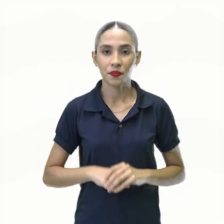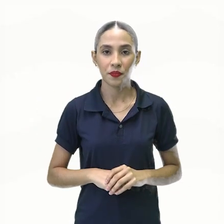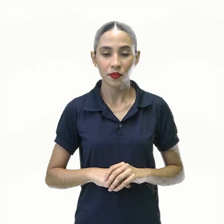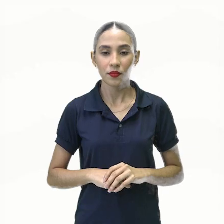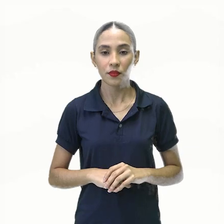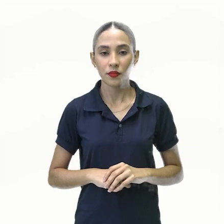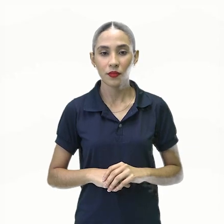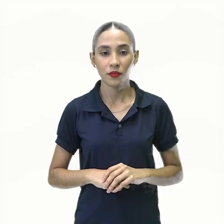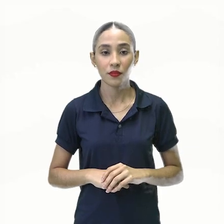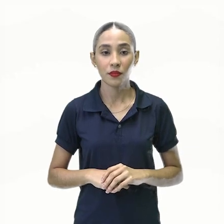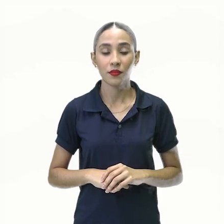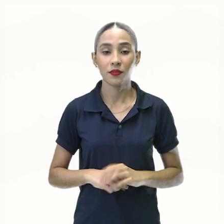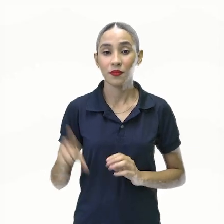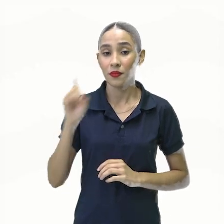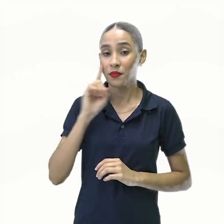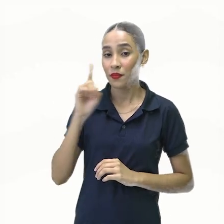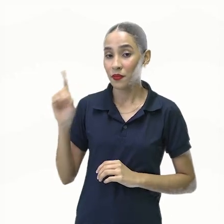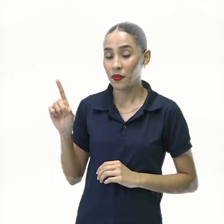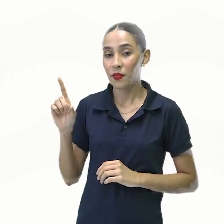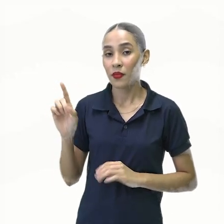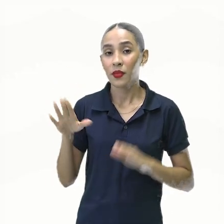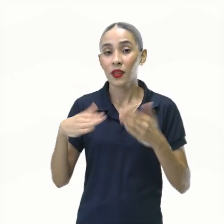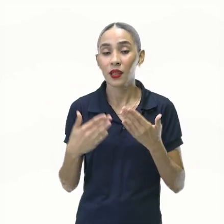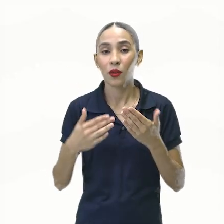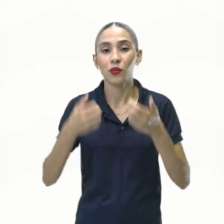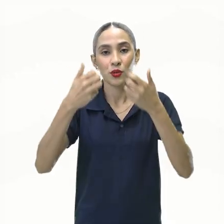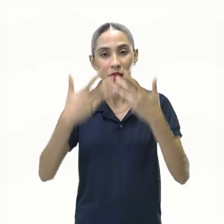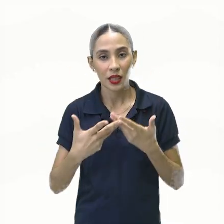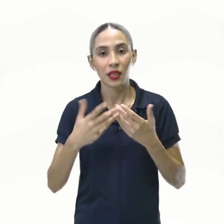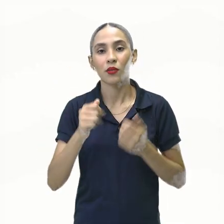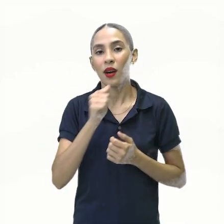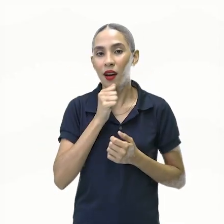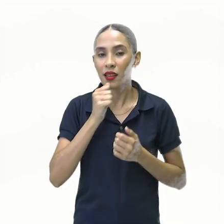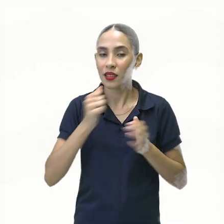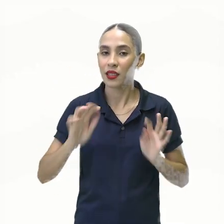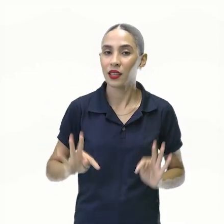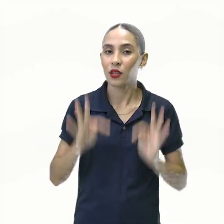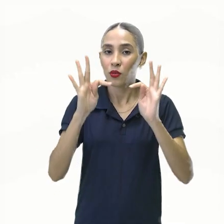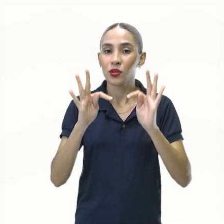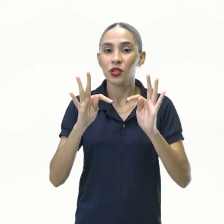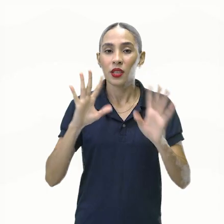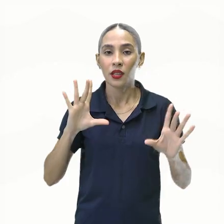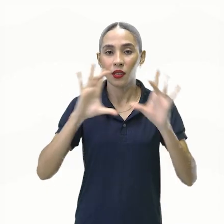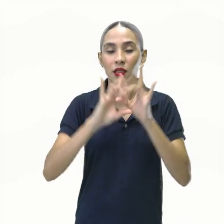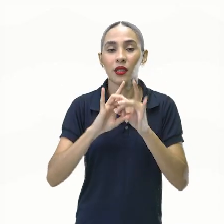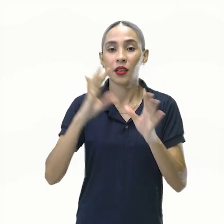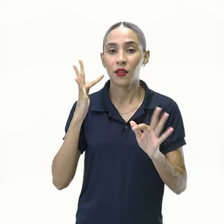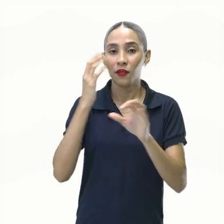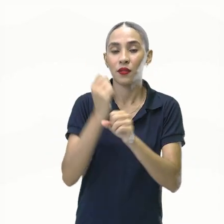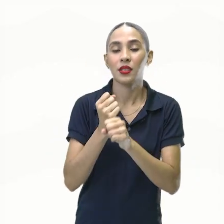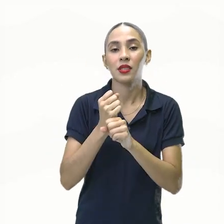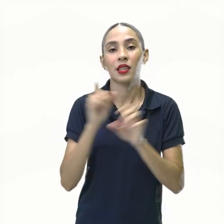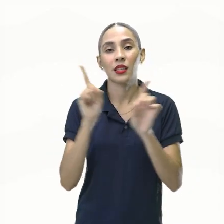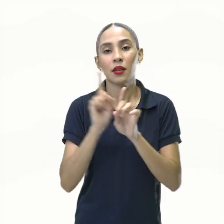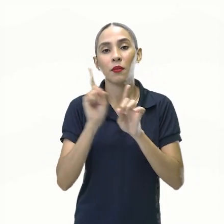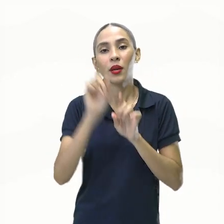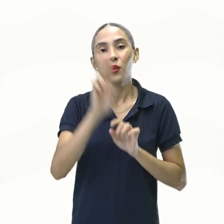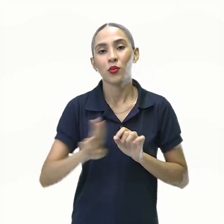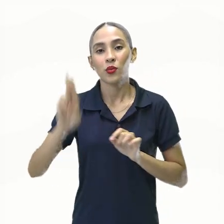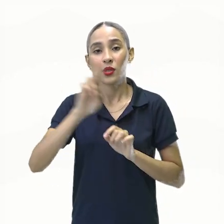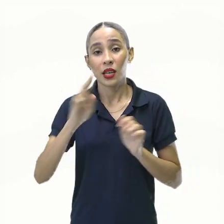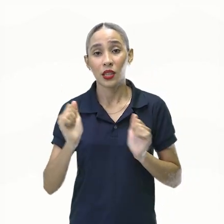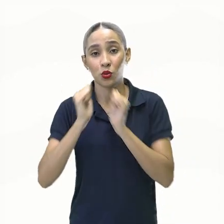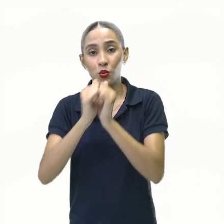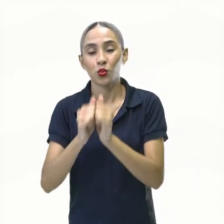tecnologia. Aí, falando, né, dessa tecnologia com a física utilizada também com